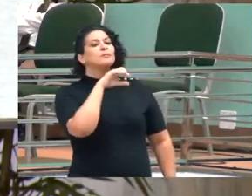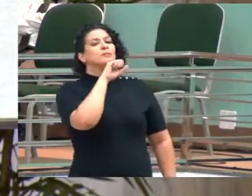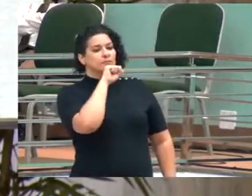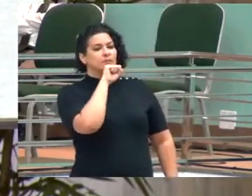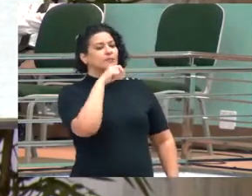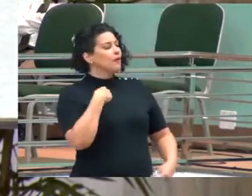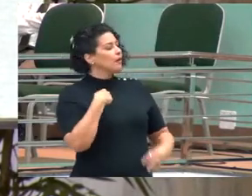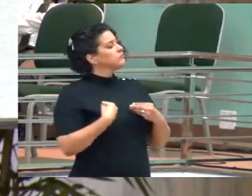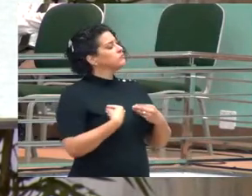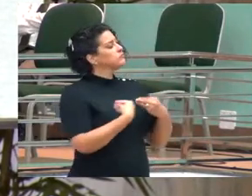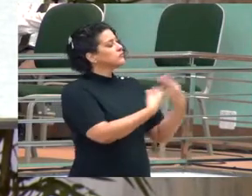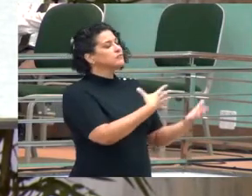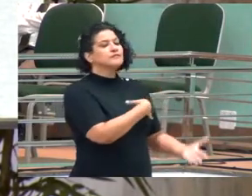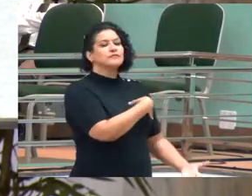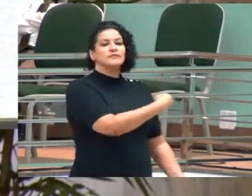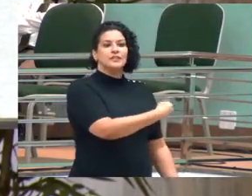Deus.